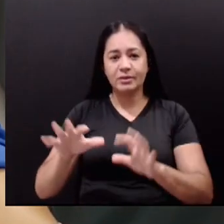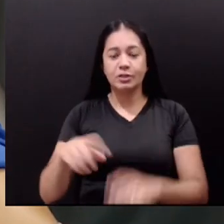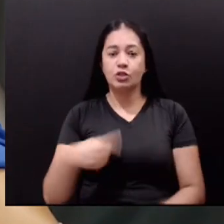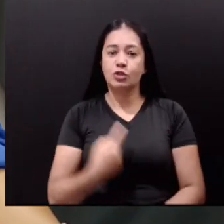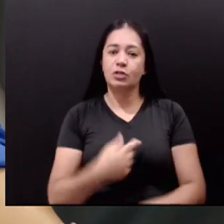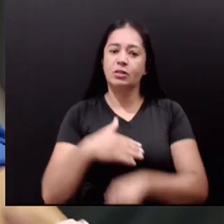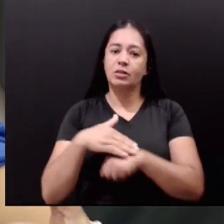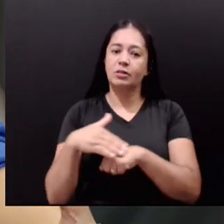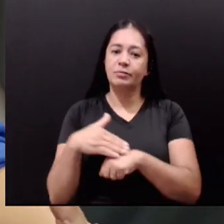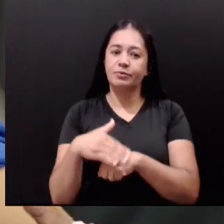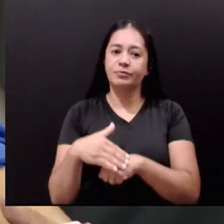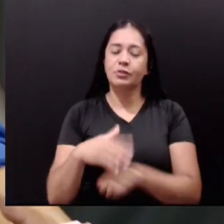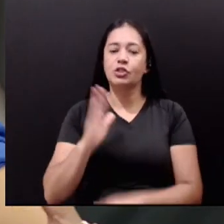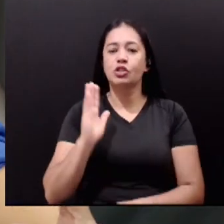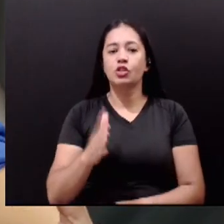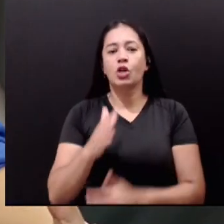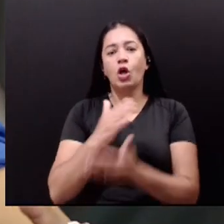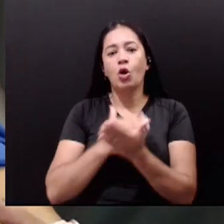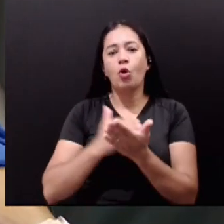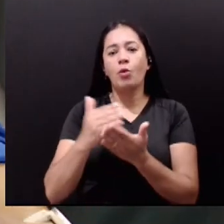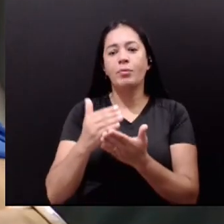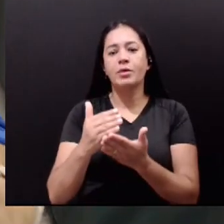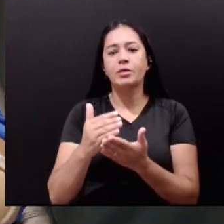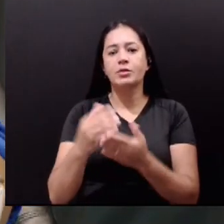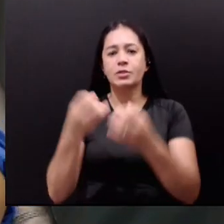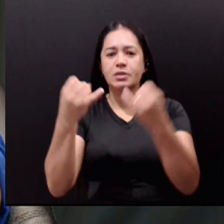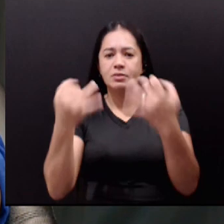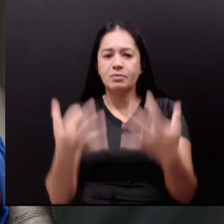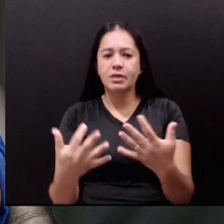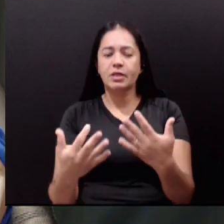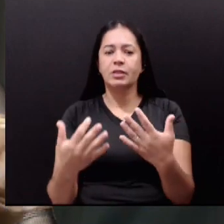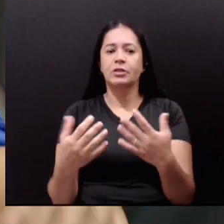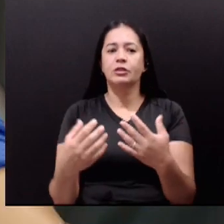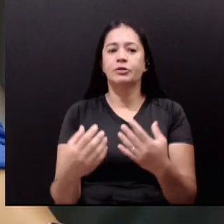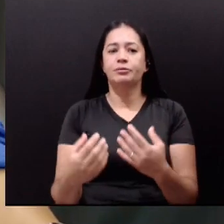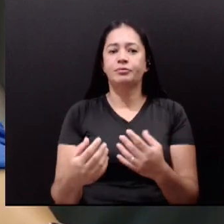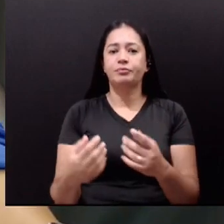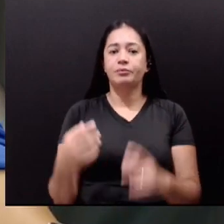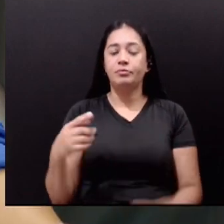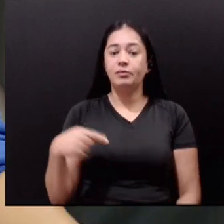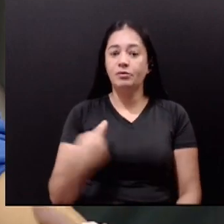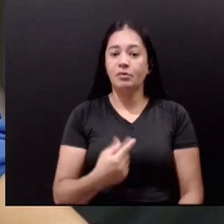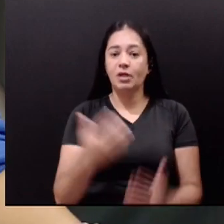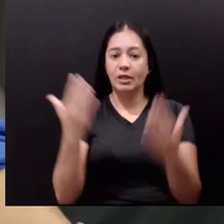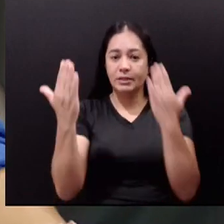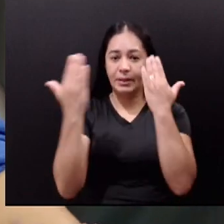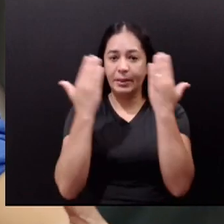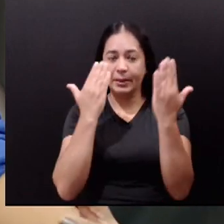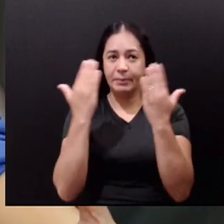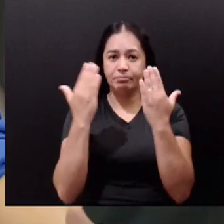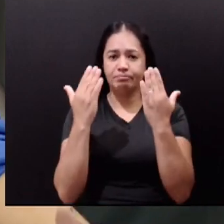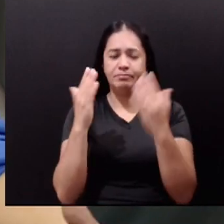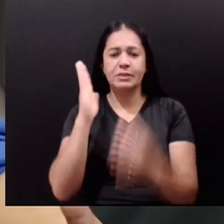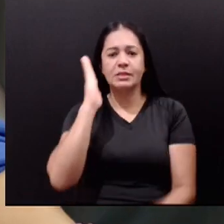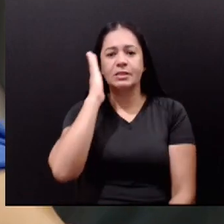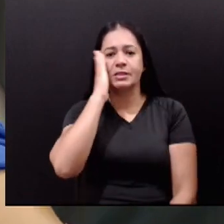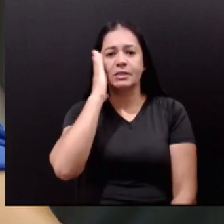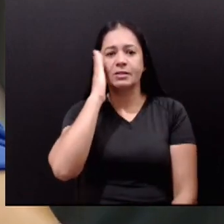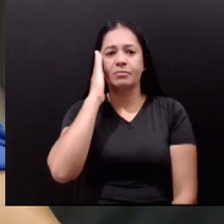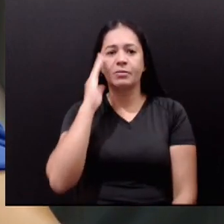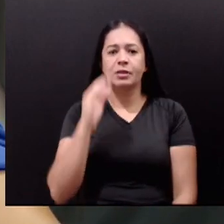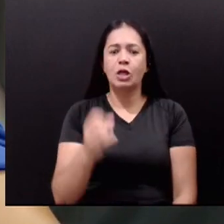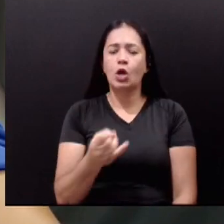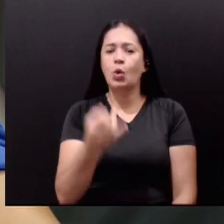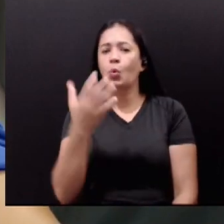começo falando e conversando, né, com a nossa psicóloga para saber dela qual que é a avaliação que ela